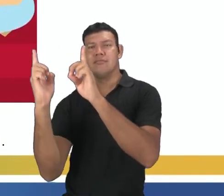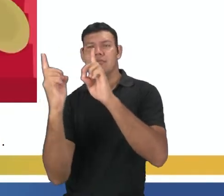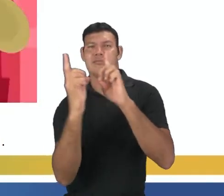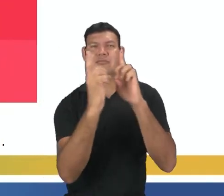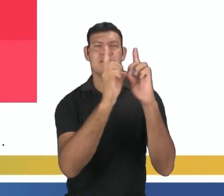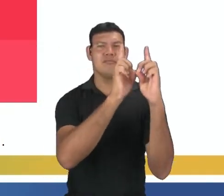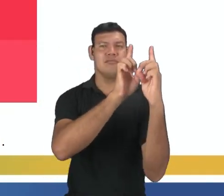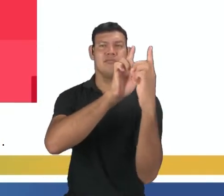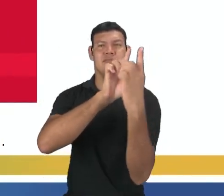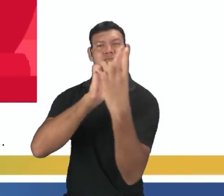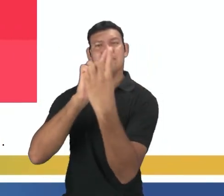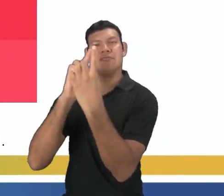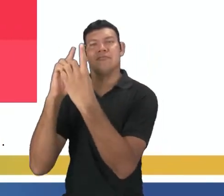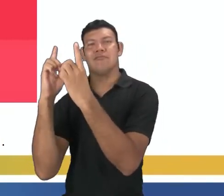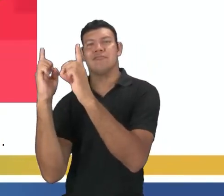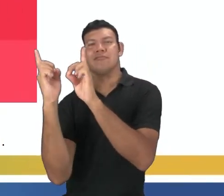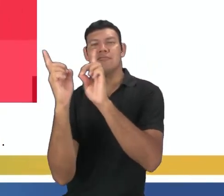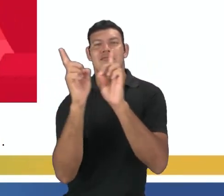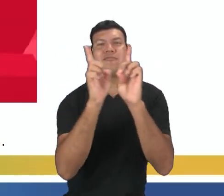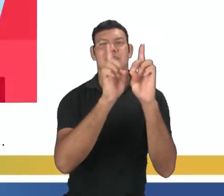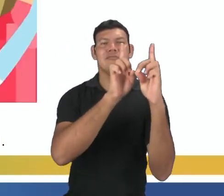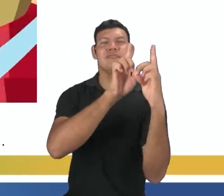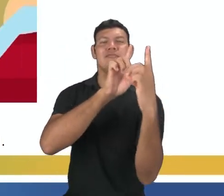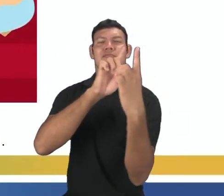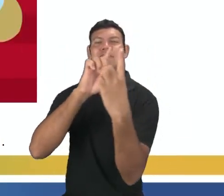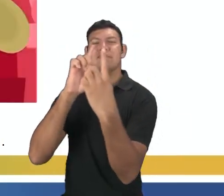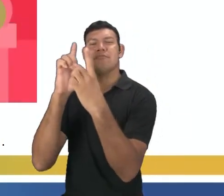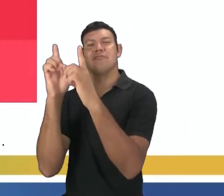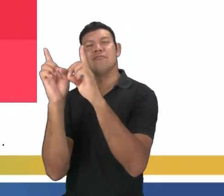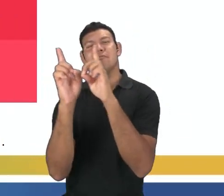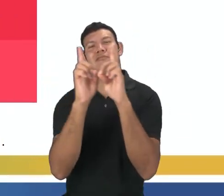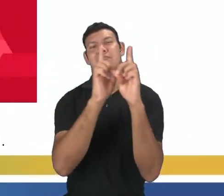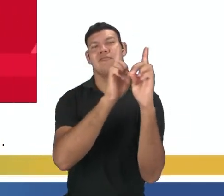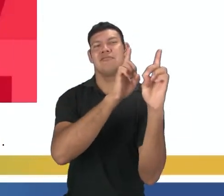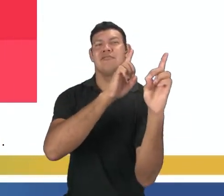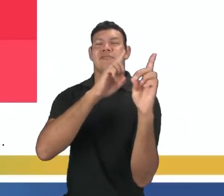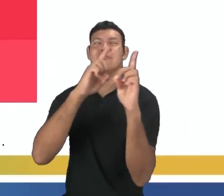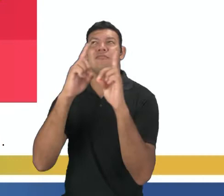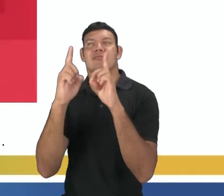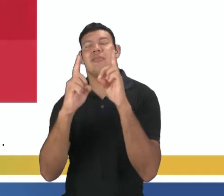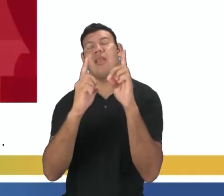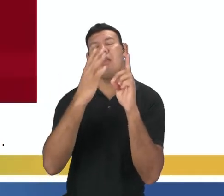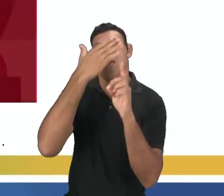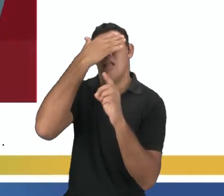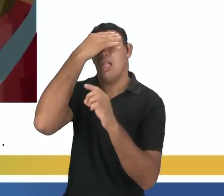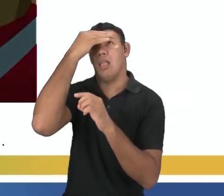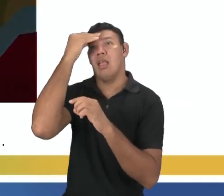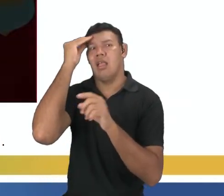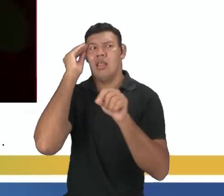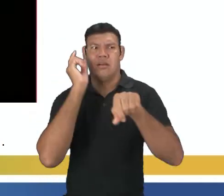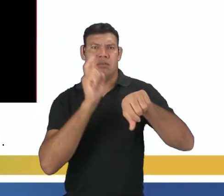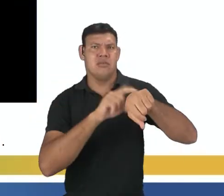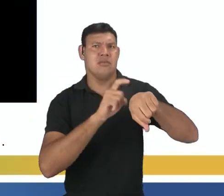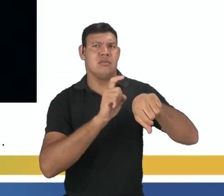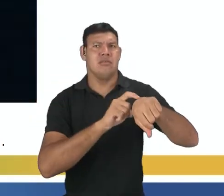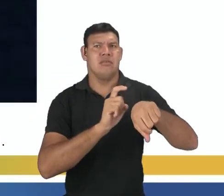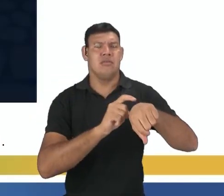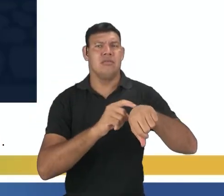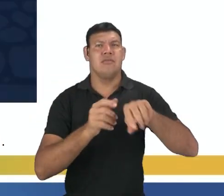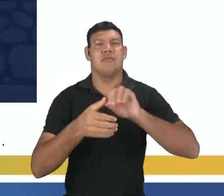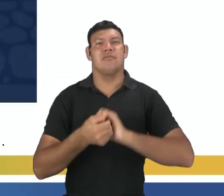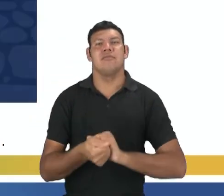Ela e o príncipe se deram muito bem, dançaram tantas vezes que até se esqueceu da hora.